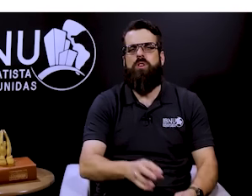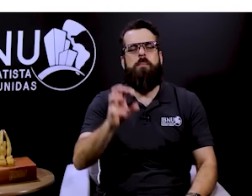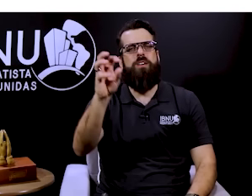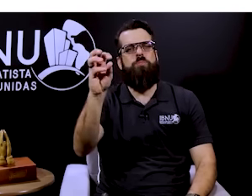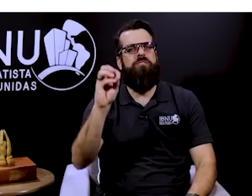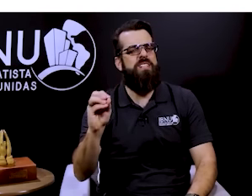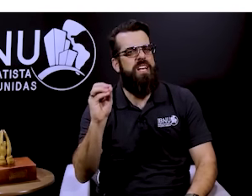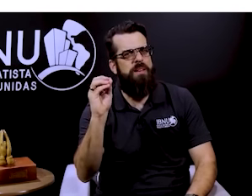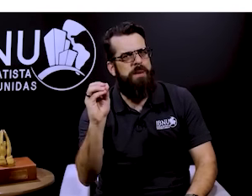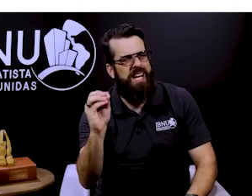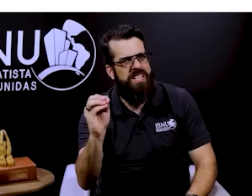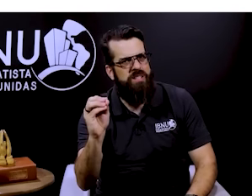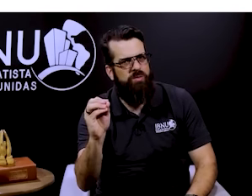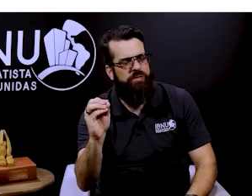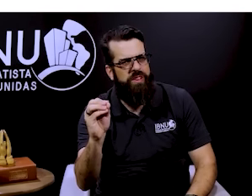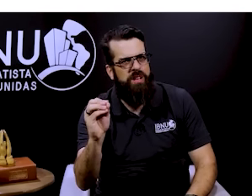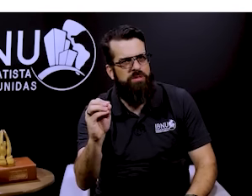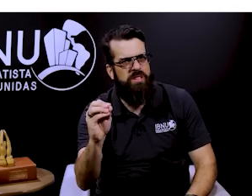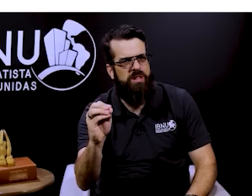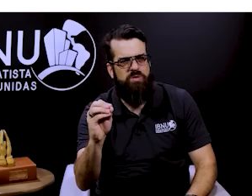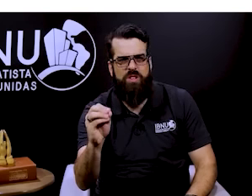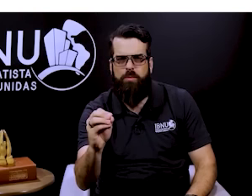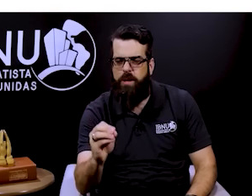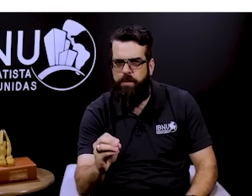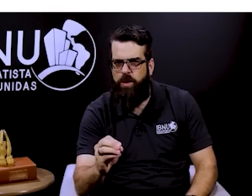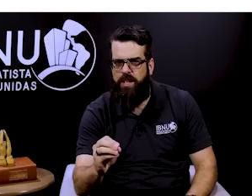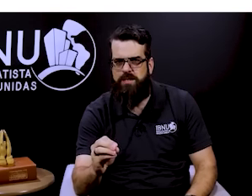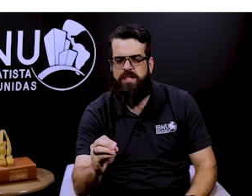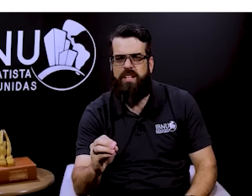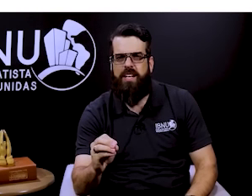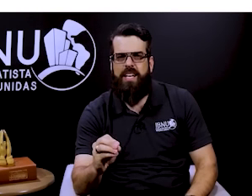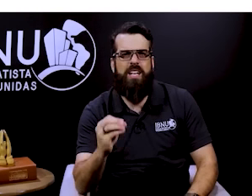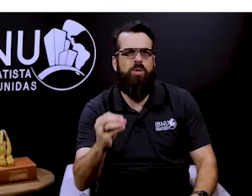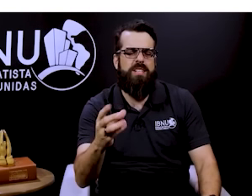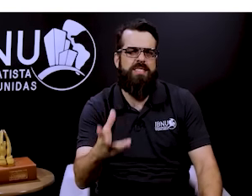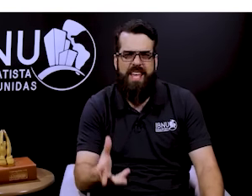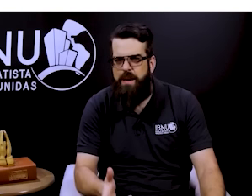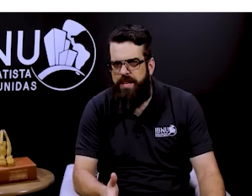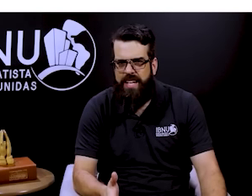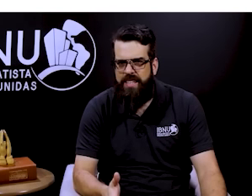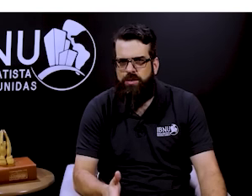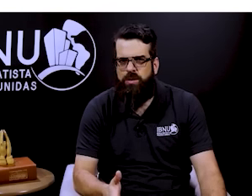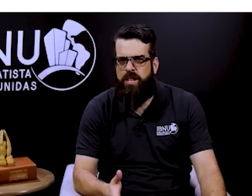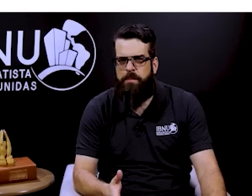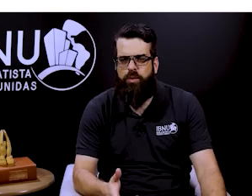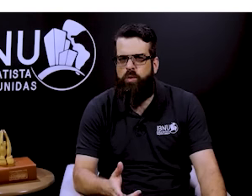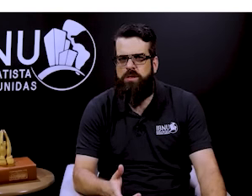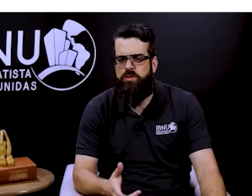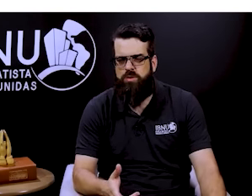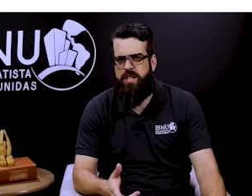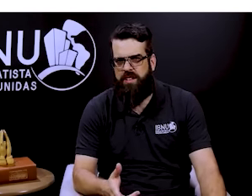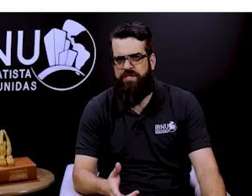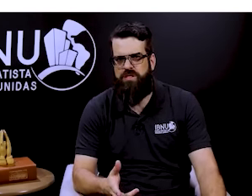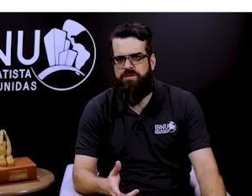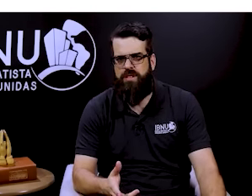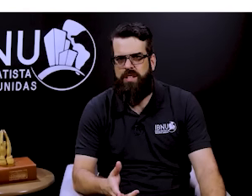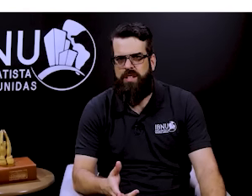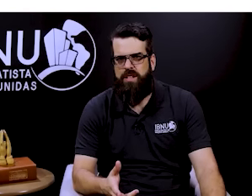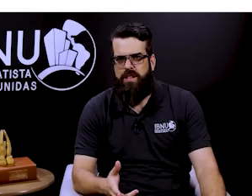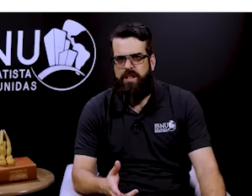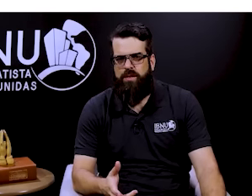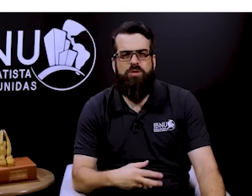algo em troca. Mais uma vez, a imagem do Filho de Deus vindo morrer por nós. Ele não recebe nada em troca por conta do seu